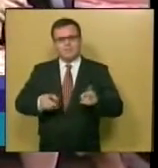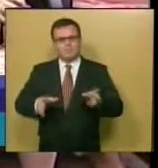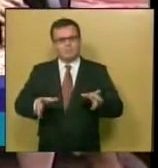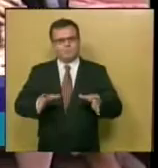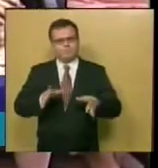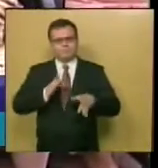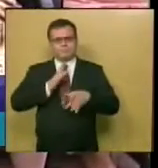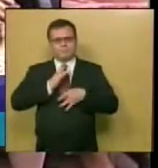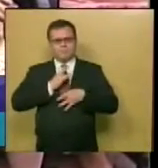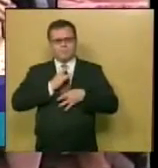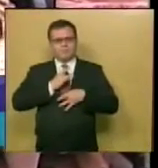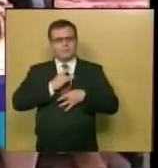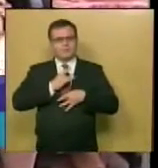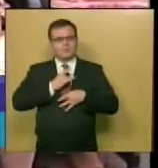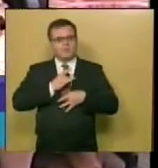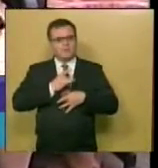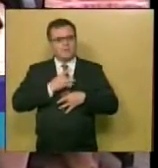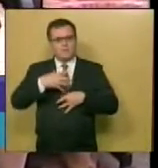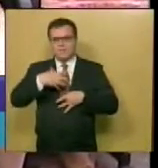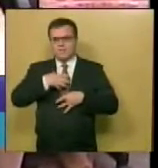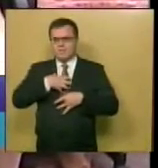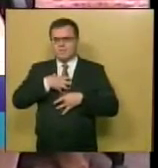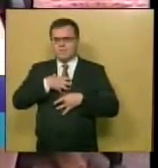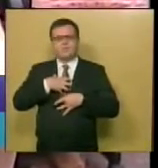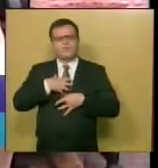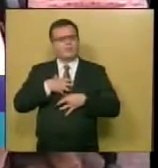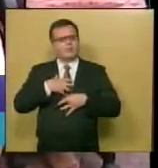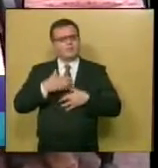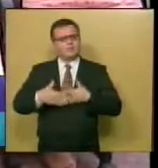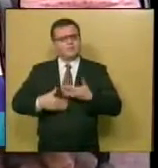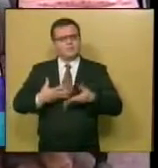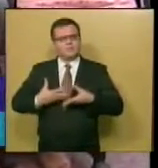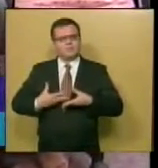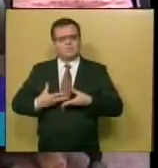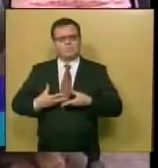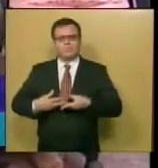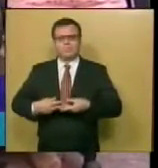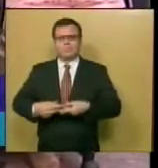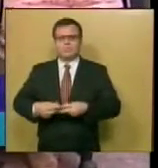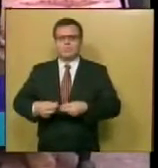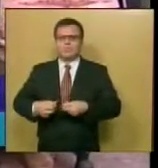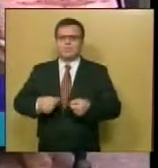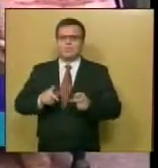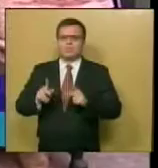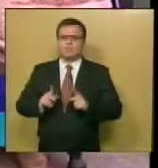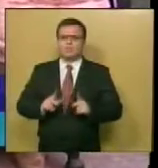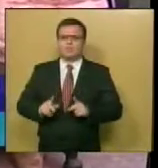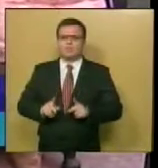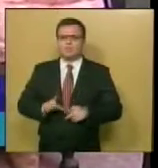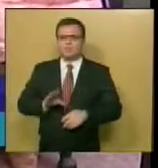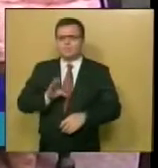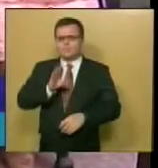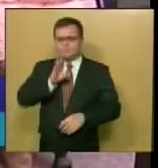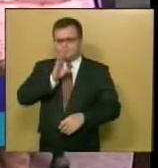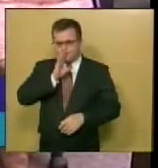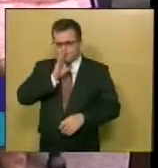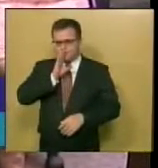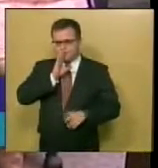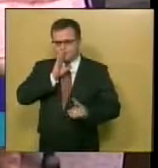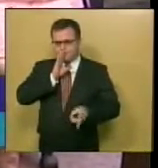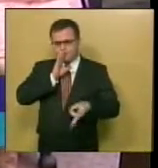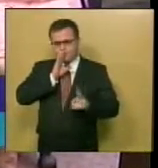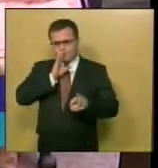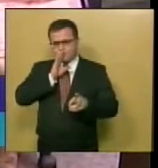foi. Com o tempo, esta dor se aquieta, transforma-se em silêncio que